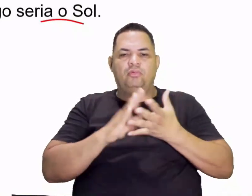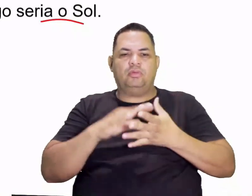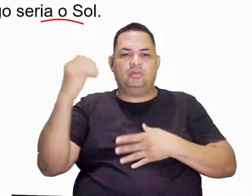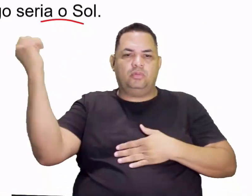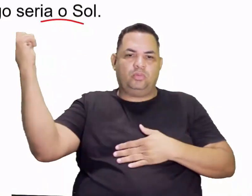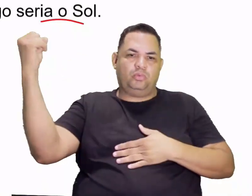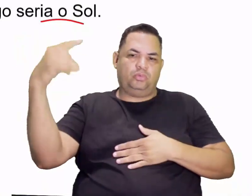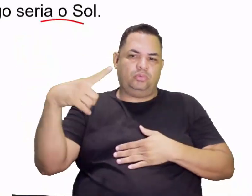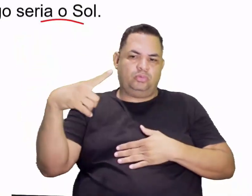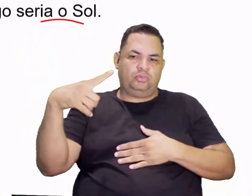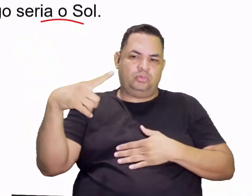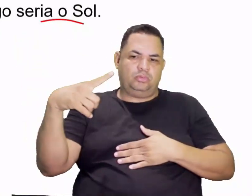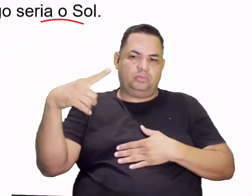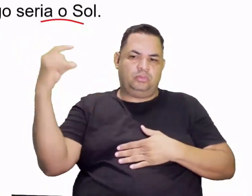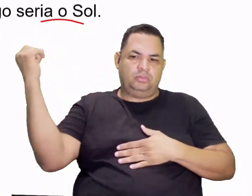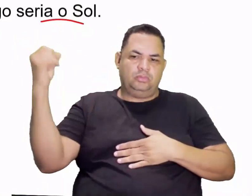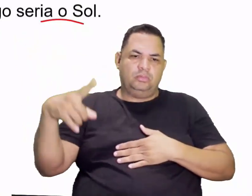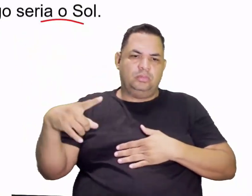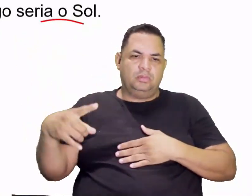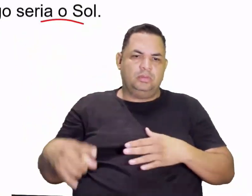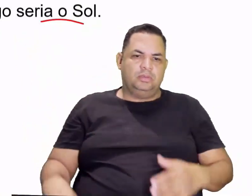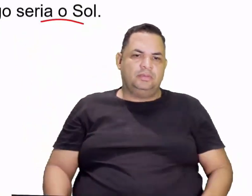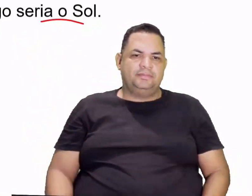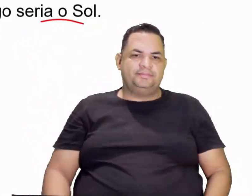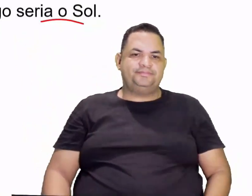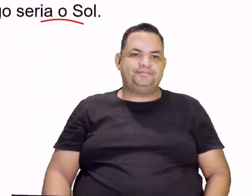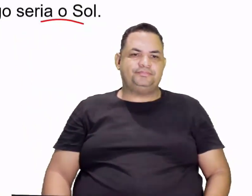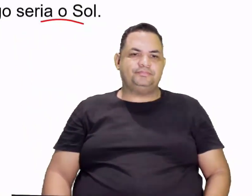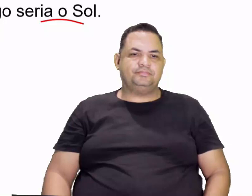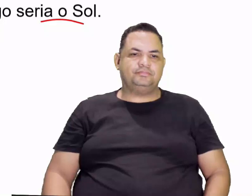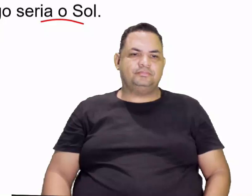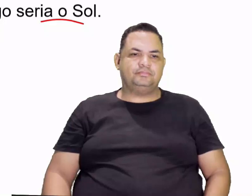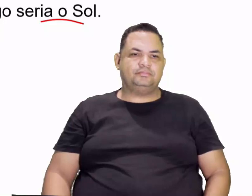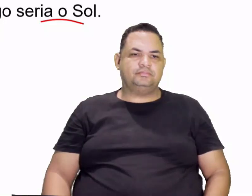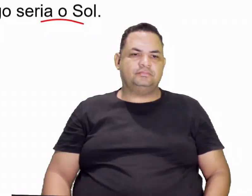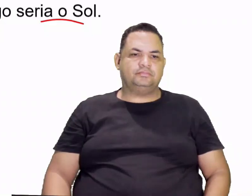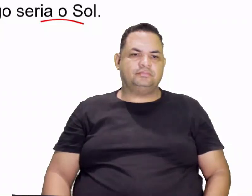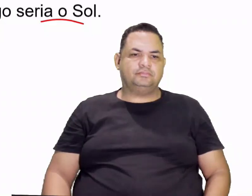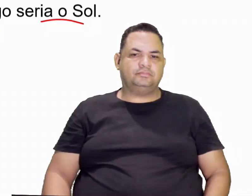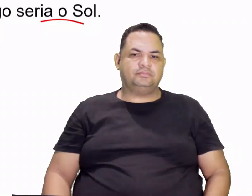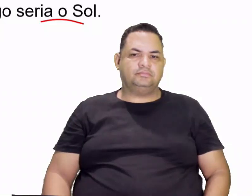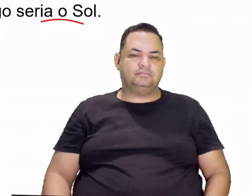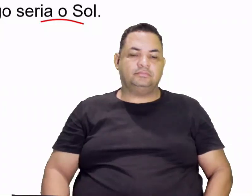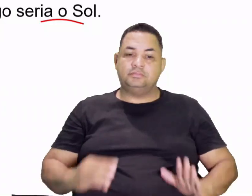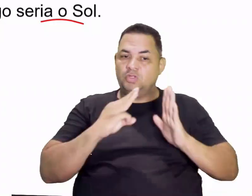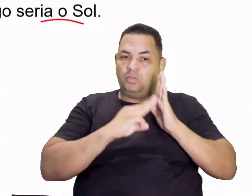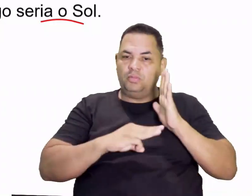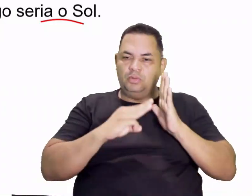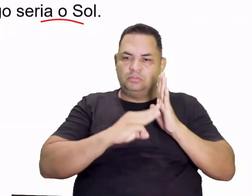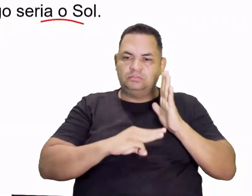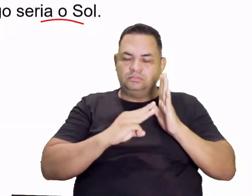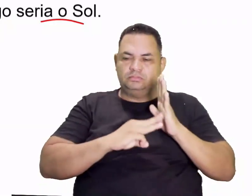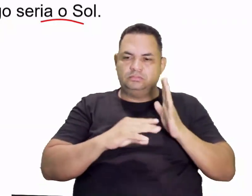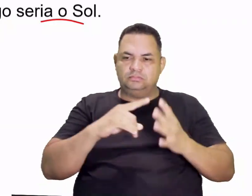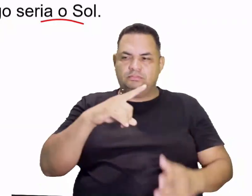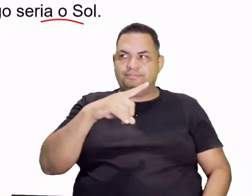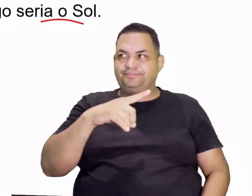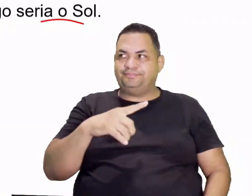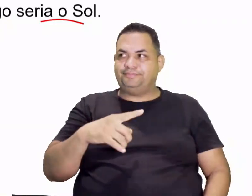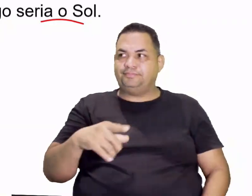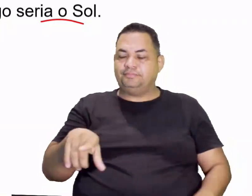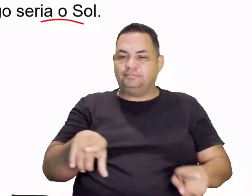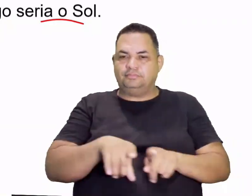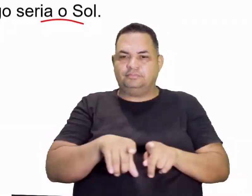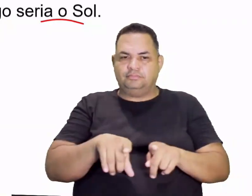sol, então tá aí. A Terra como centro, isso era um modelo, né? Existe, vocês podem